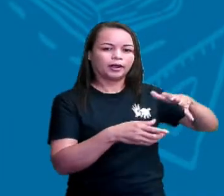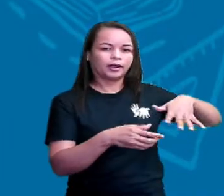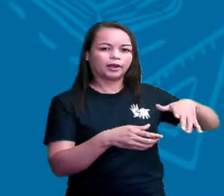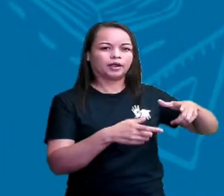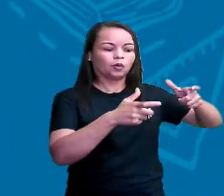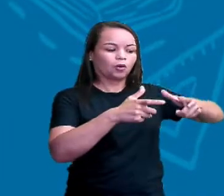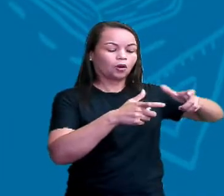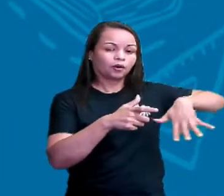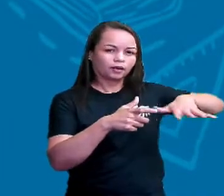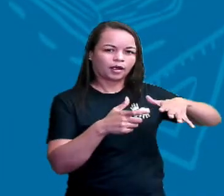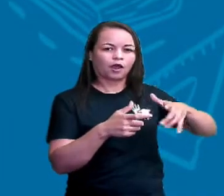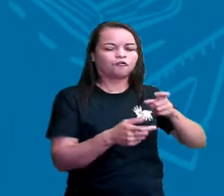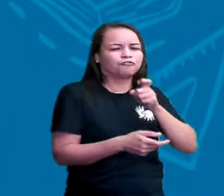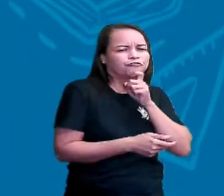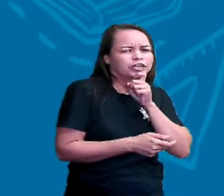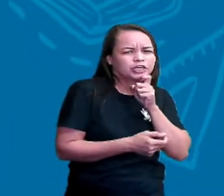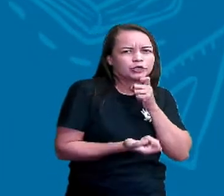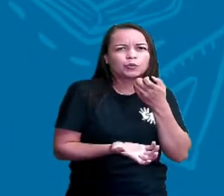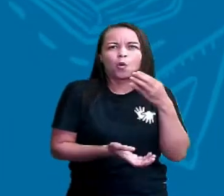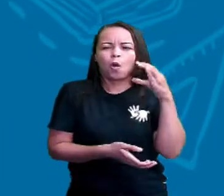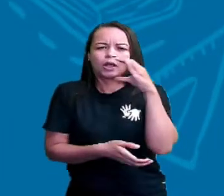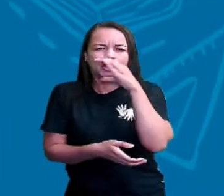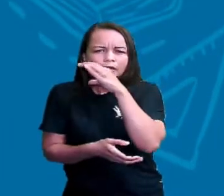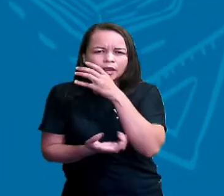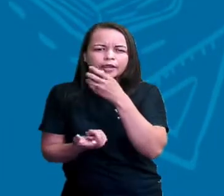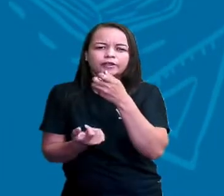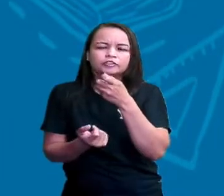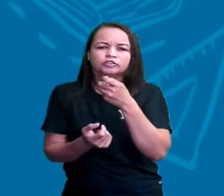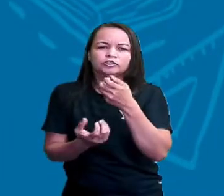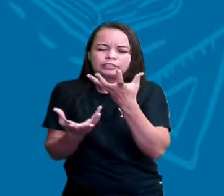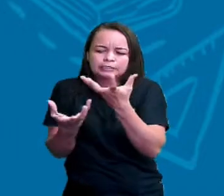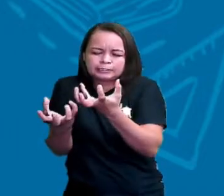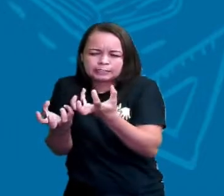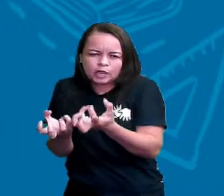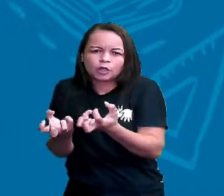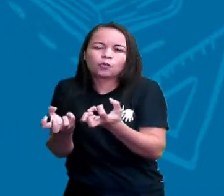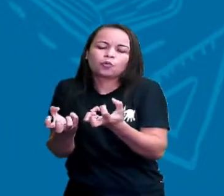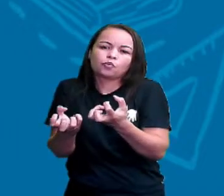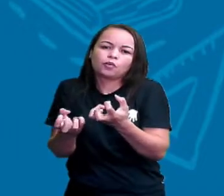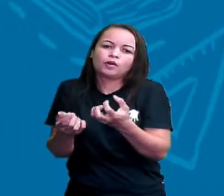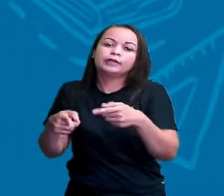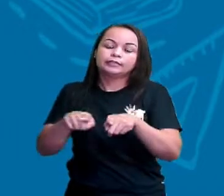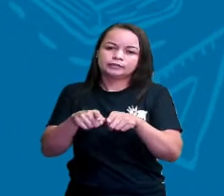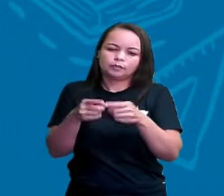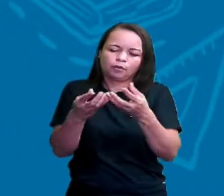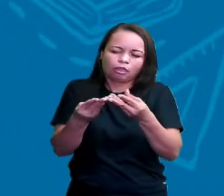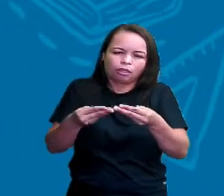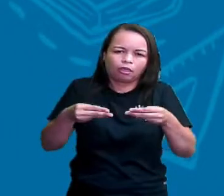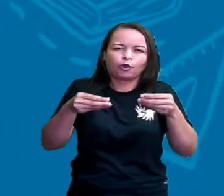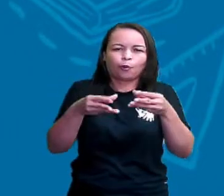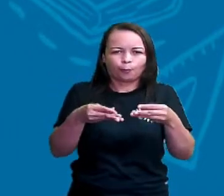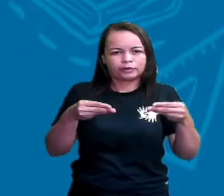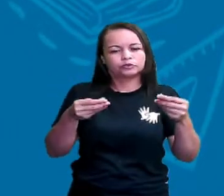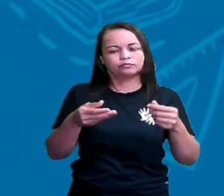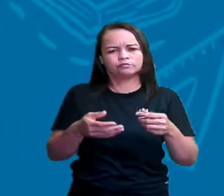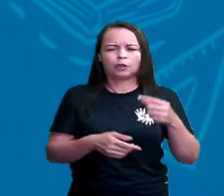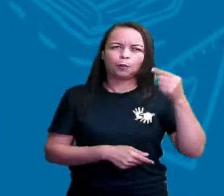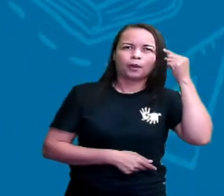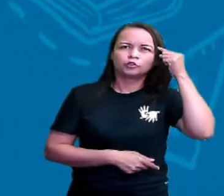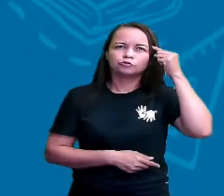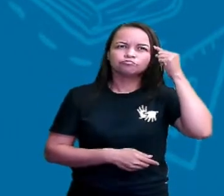mais quentes, ambientes que são mais secos, ambientes que são mais úmidos. Então imaginem